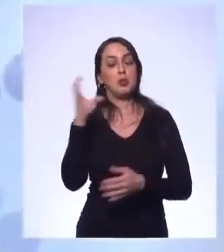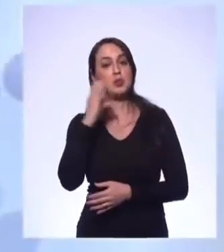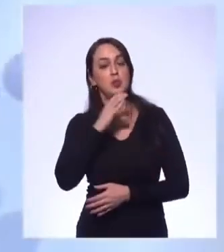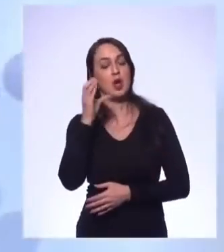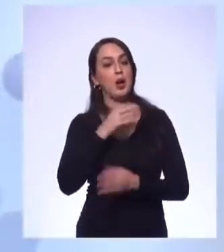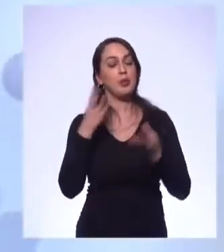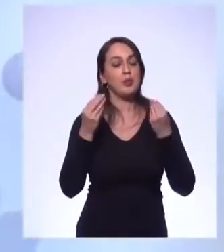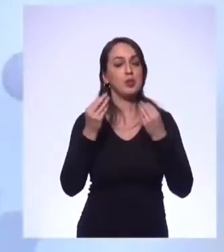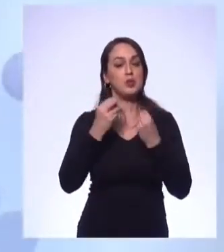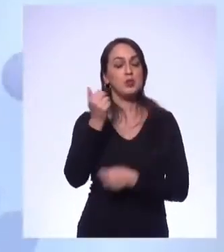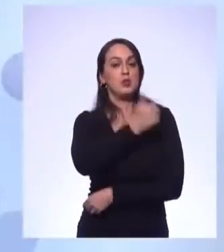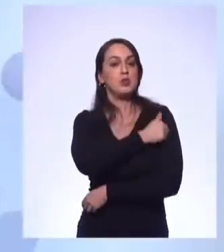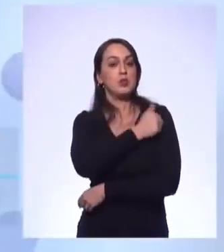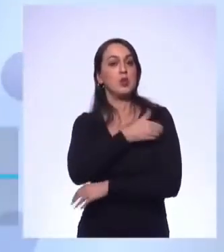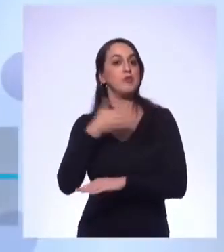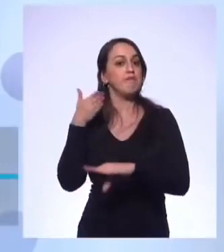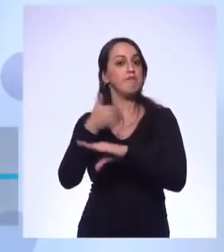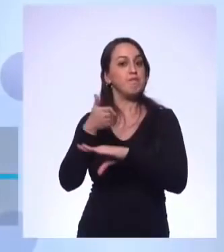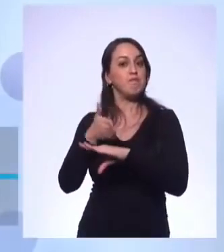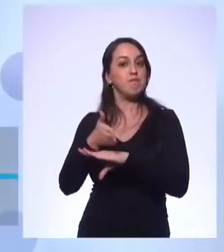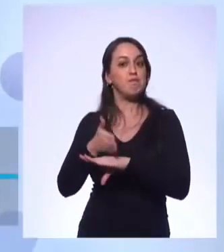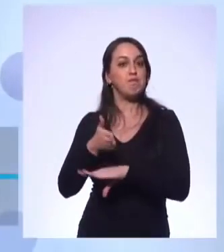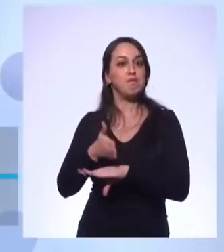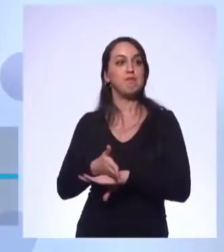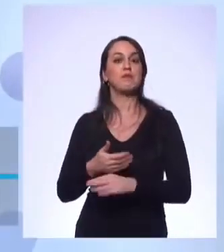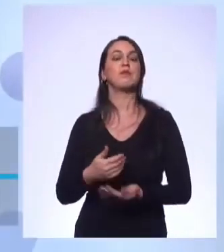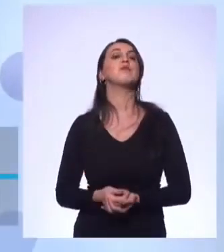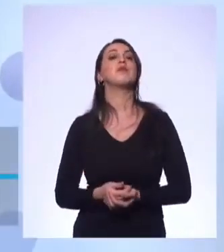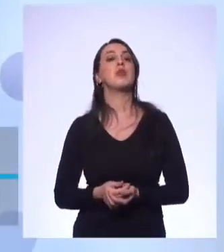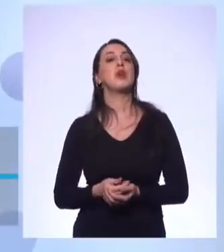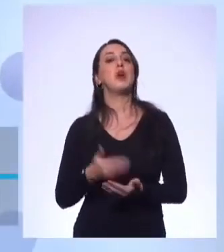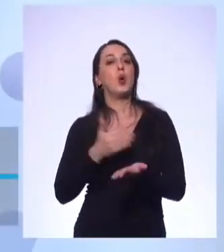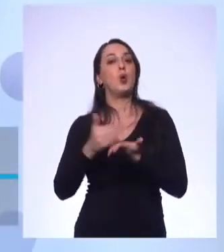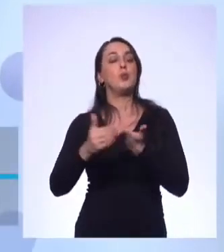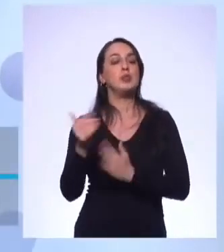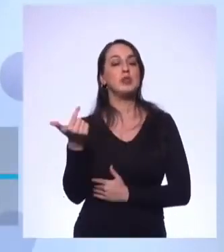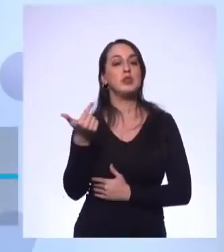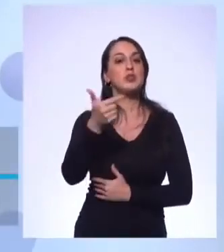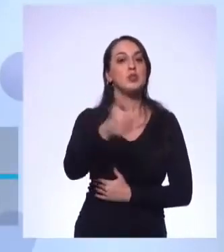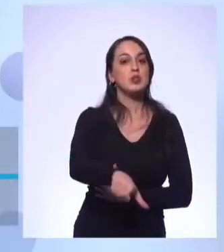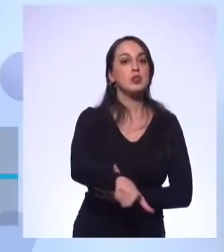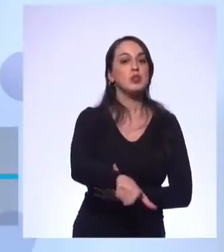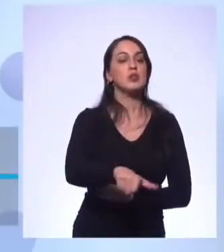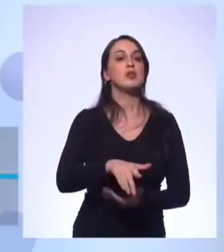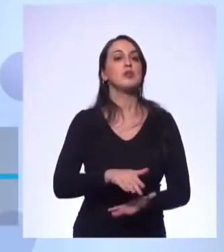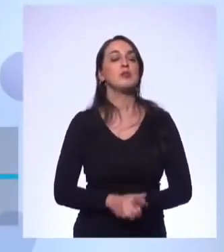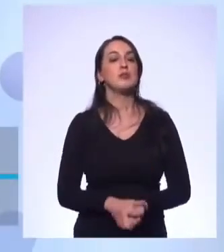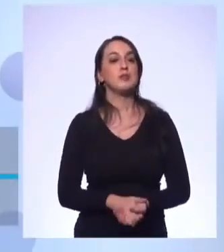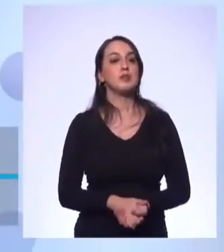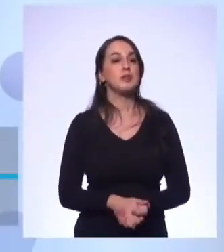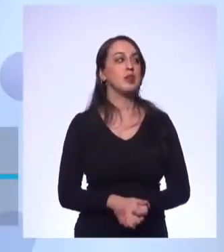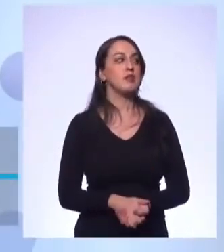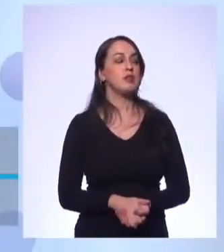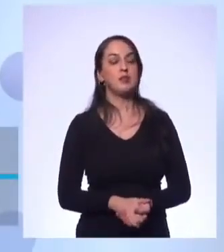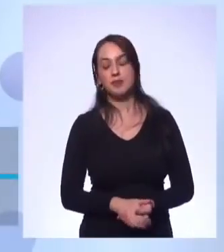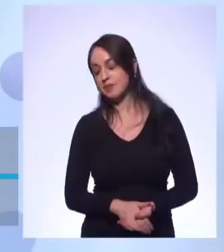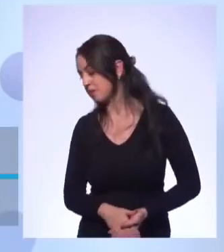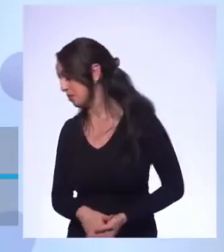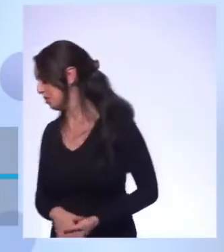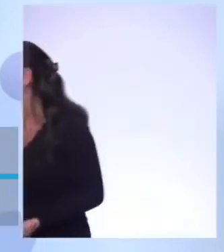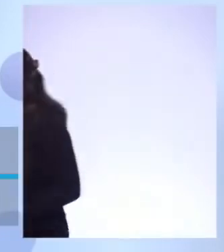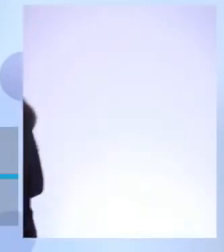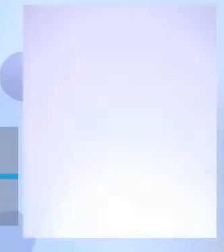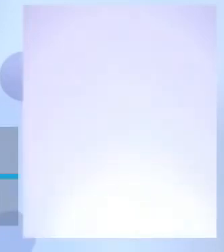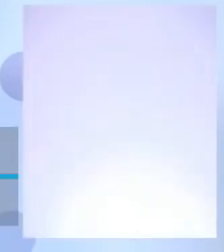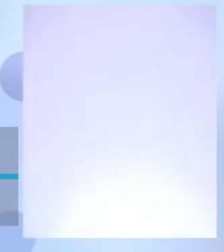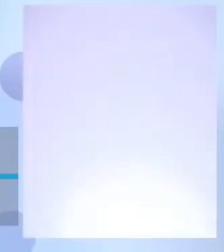legal. O se reerguer, recomeçar. Boa. Eu não tô conseguindo ler o nome, mas muito obrigado, viu, gente? Tá muito Boa, rápido aqui. gente, é